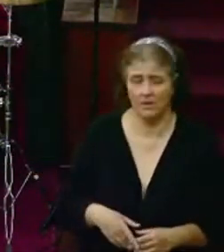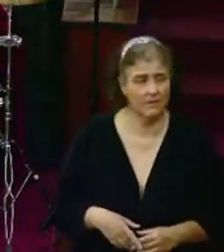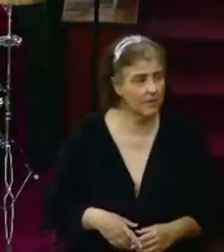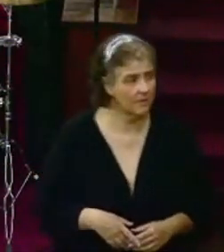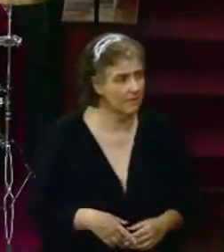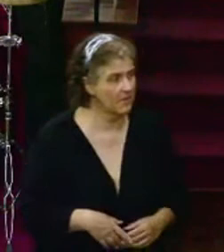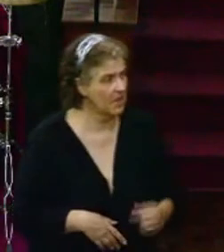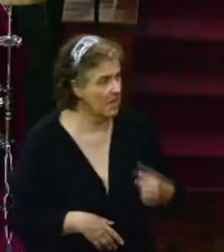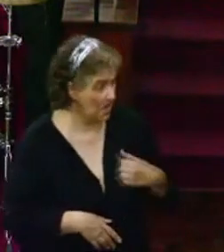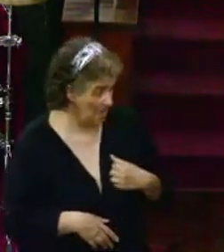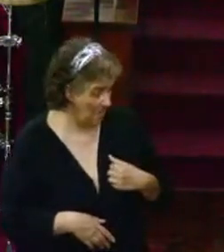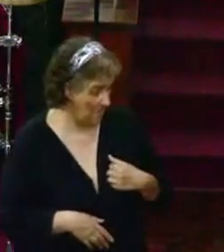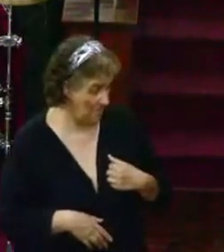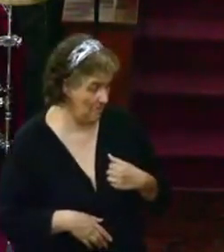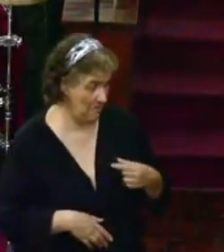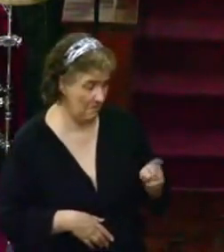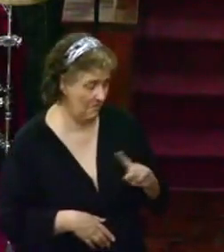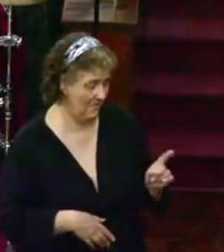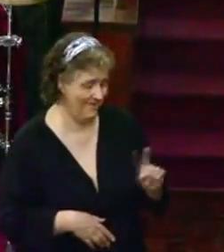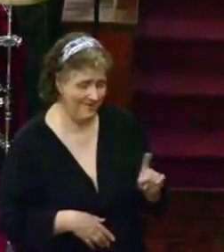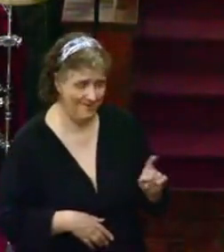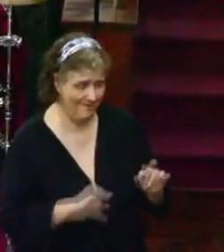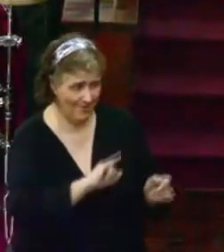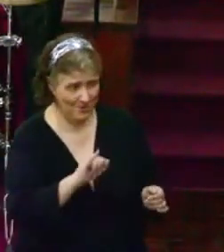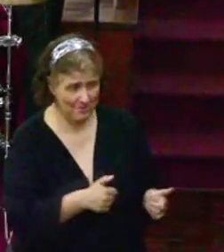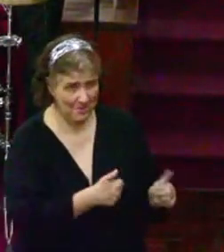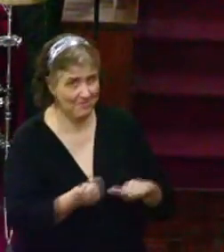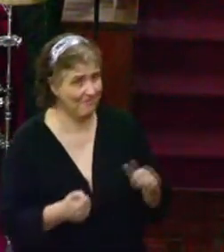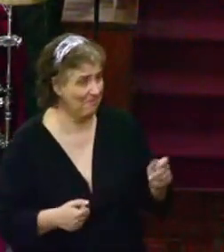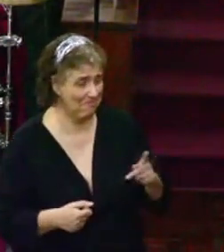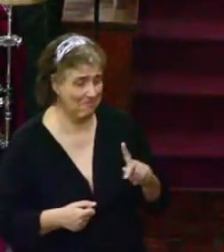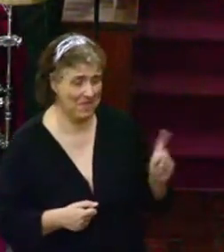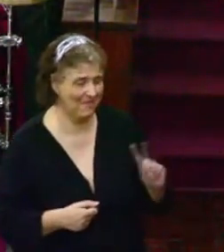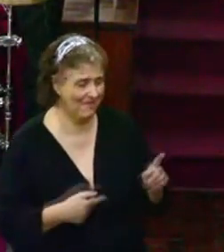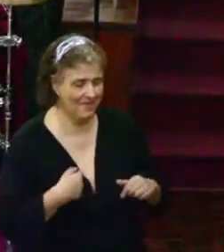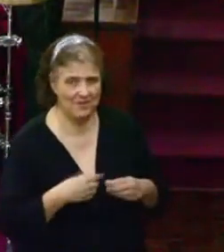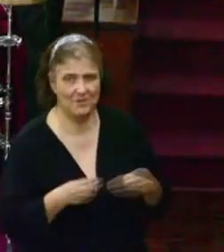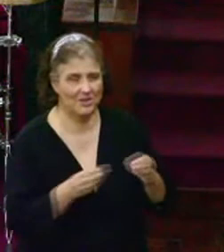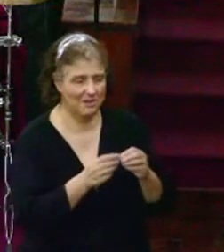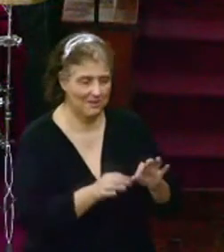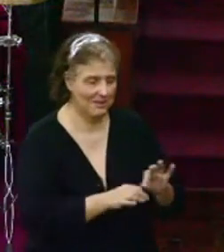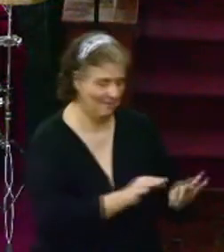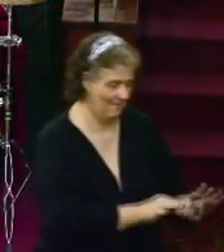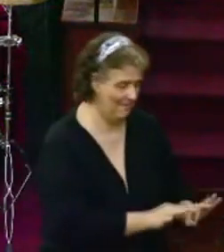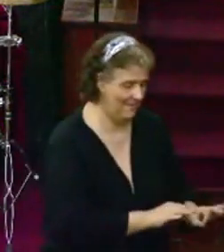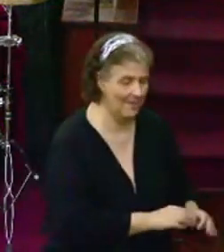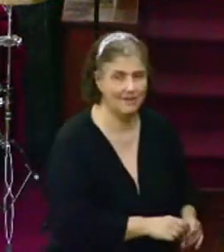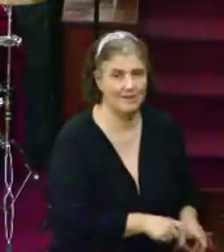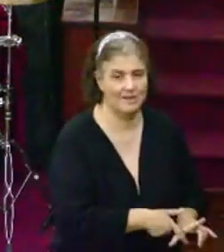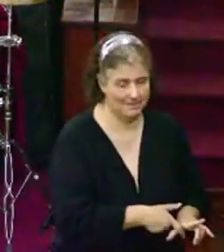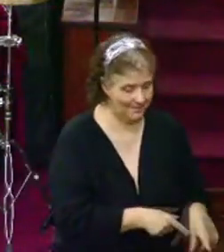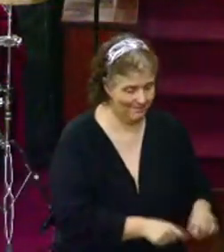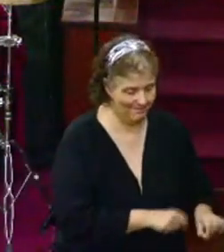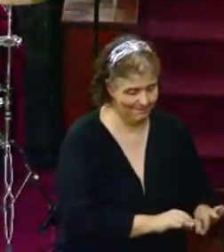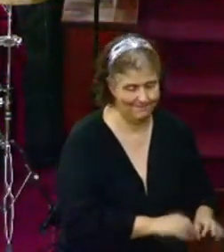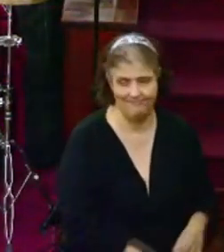sandálias. Importa que o Senhor cresça e que eu diminua. Em outra ocasião, alguns foram ter com João